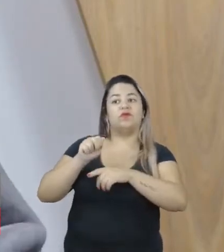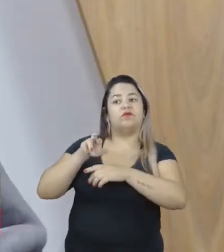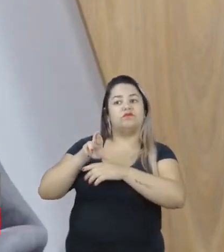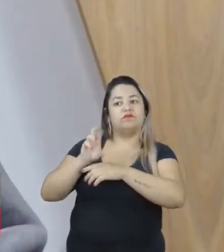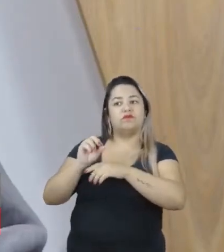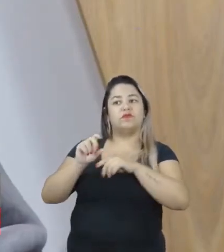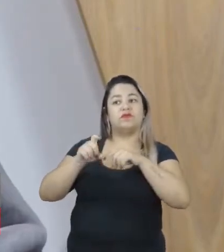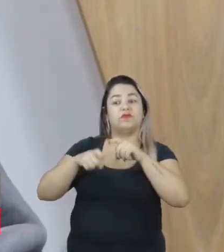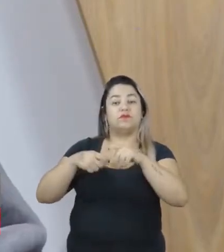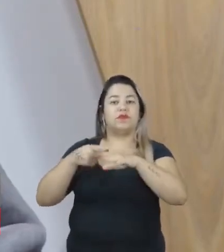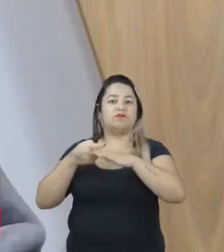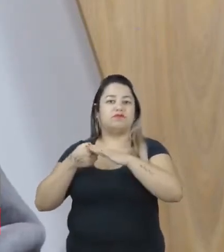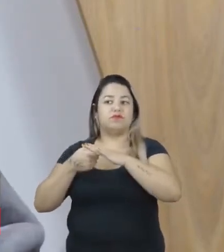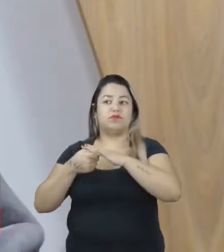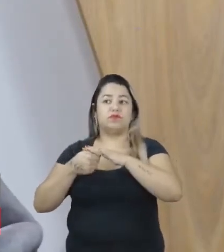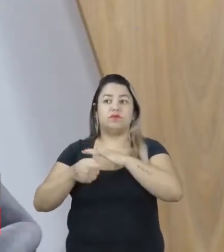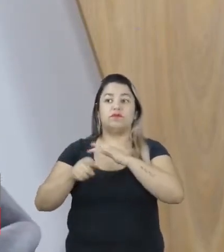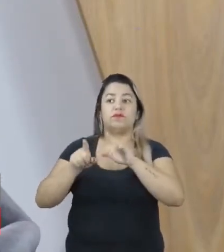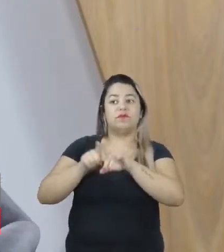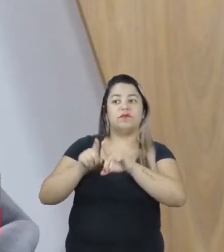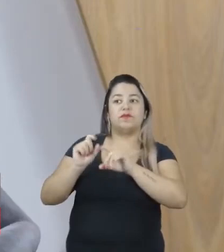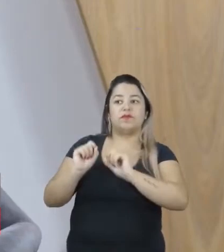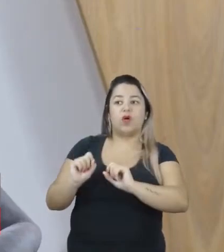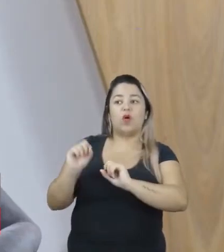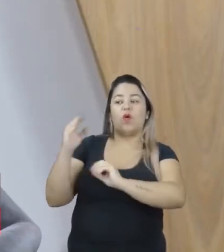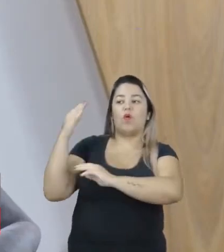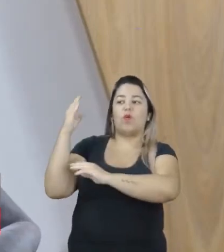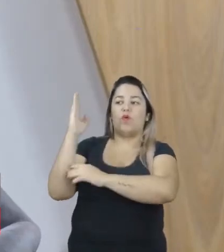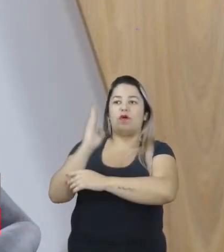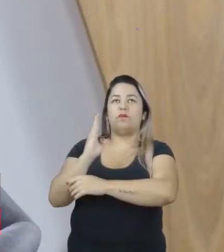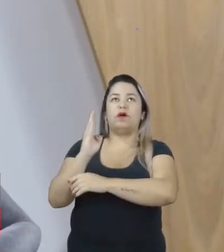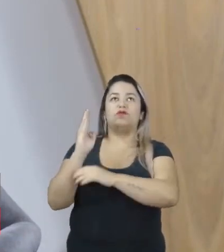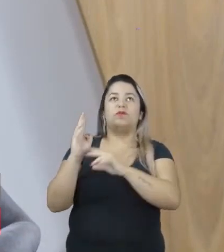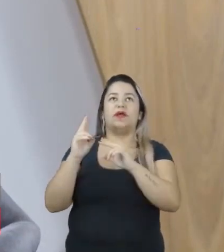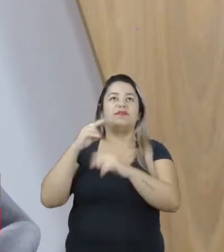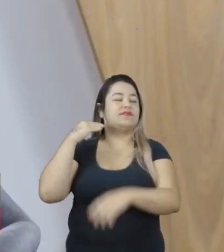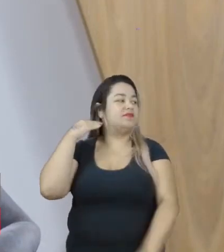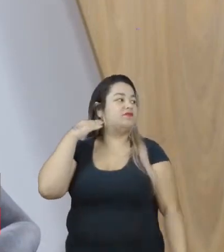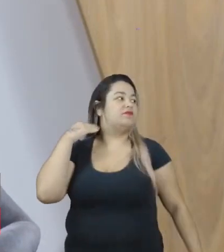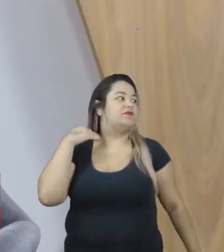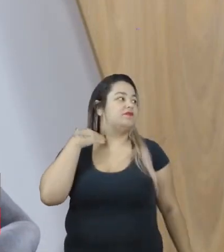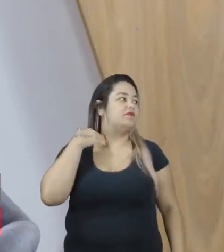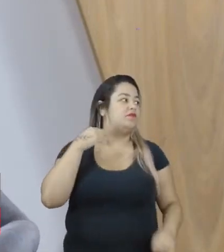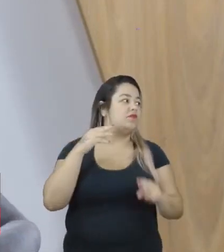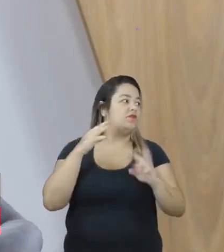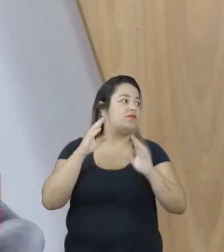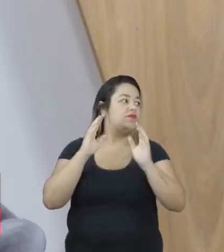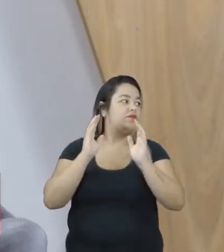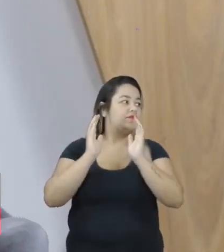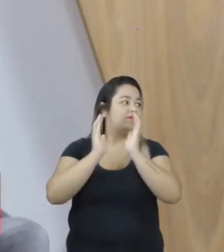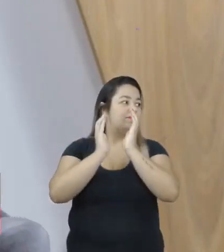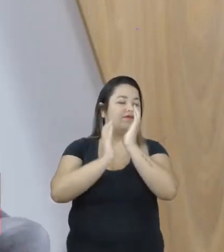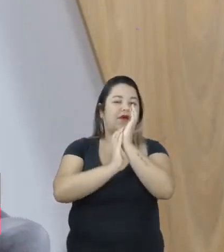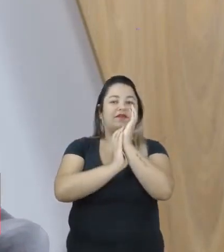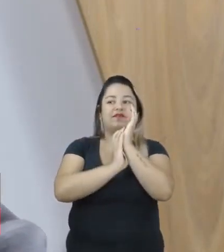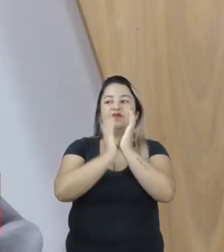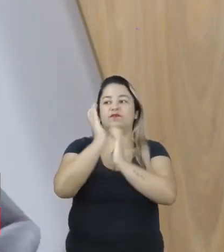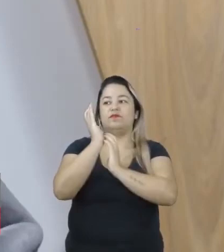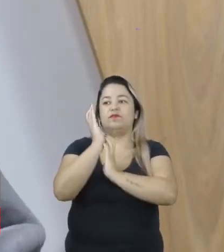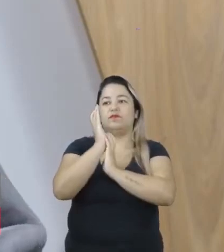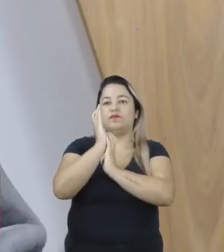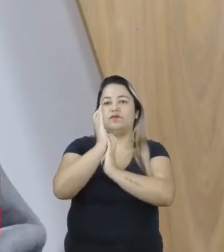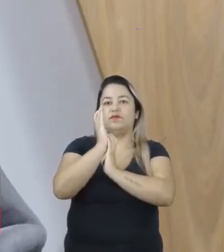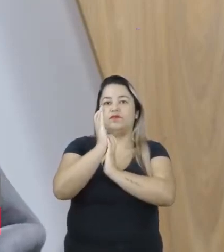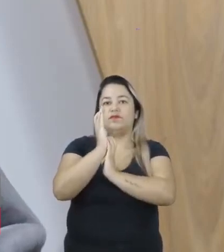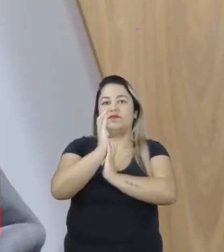depende de financiamento. E quem é o principal financiador? O Banco do Brasil, uma empresa pública também. Então, as empresas públicas elas têm um